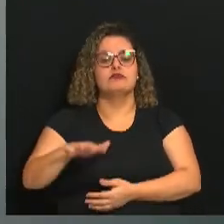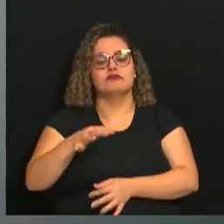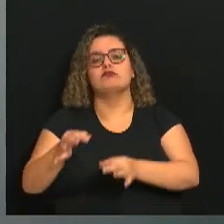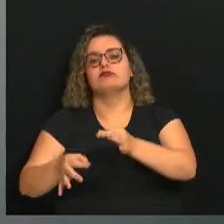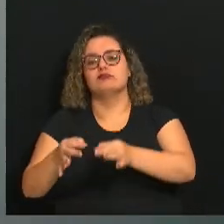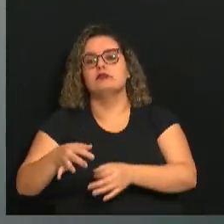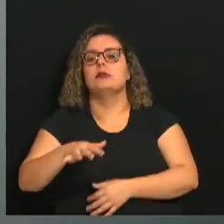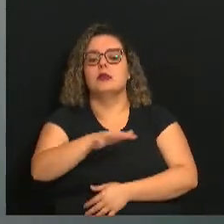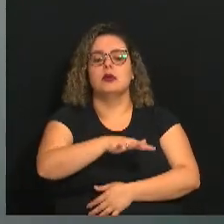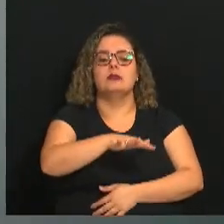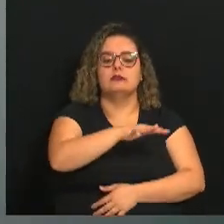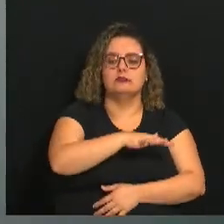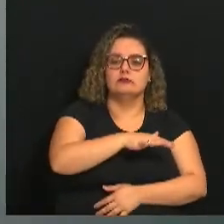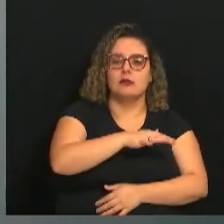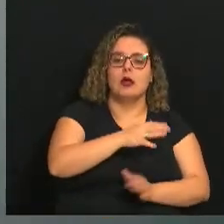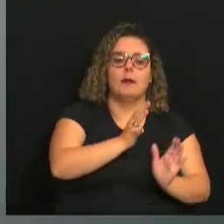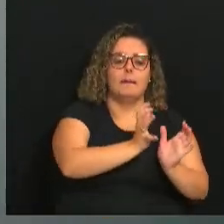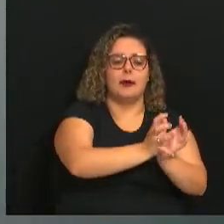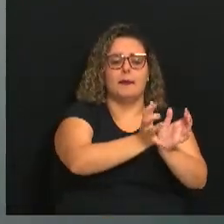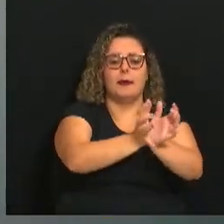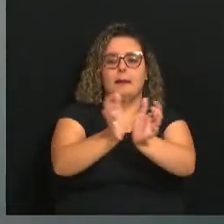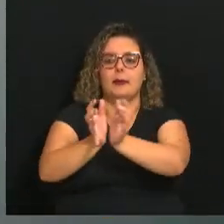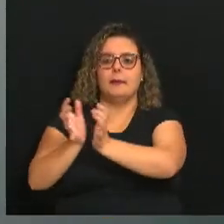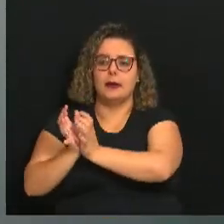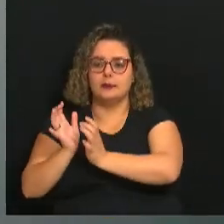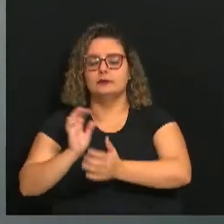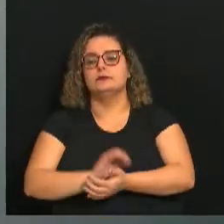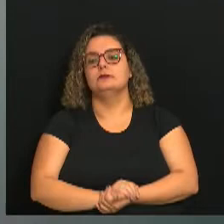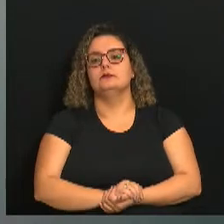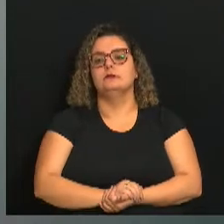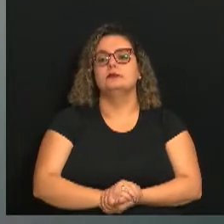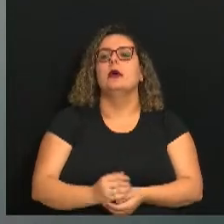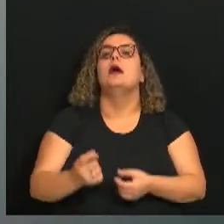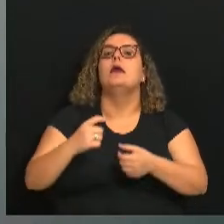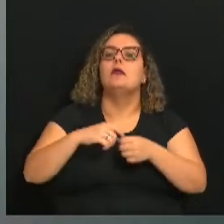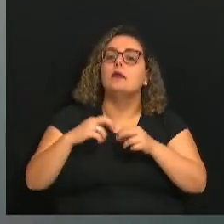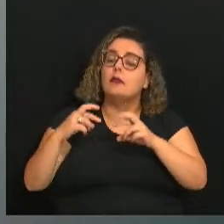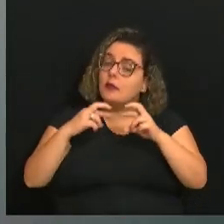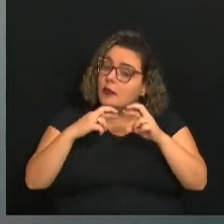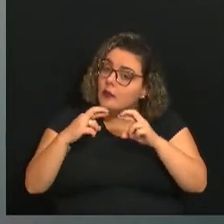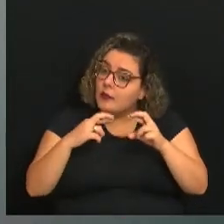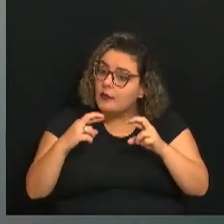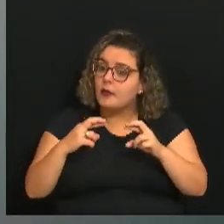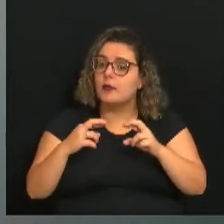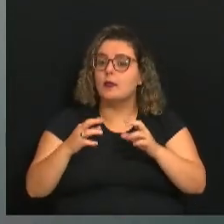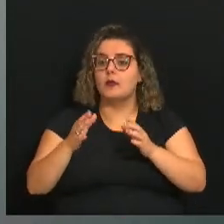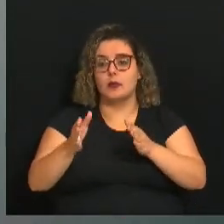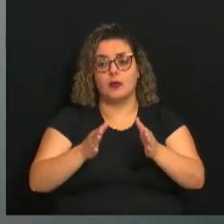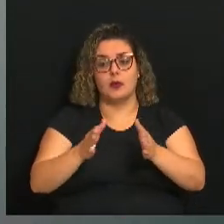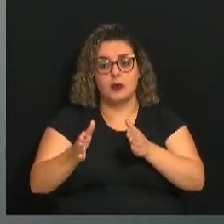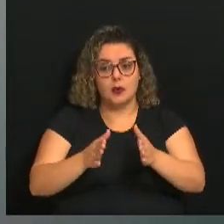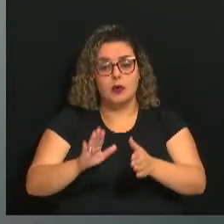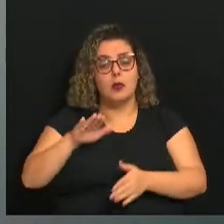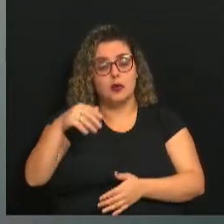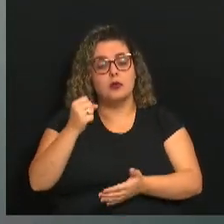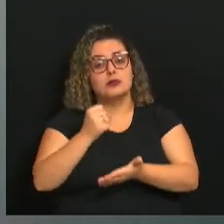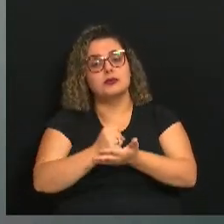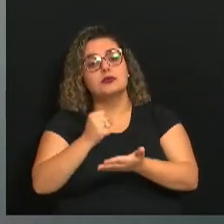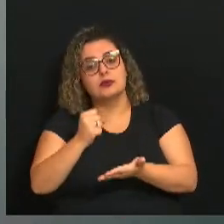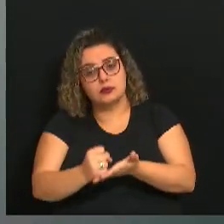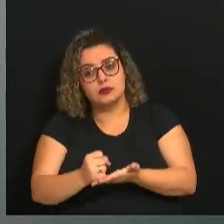outros lugares, de alguma maneira isso falou, reveja isso, vamos olhar melhor, para que na época que a gente tiver um contrato, a gente não